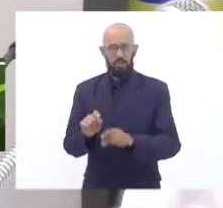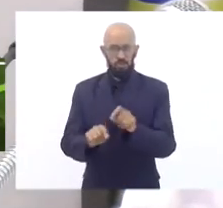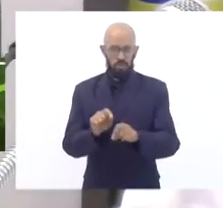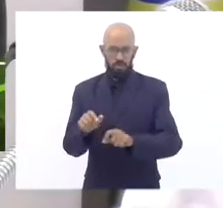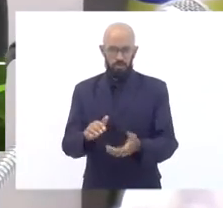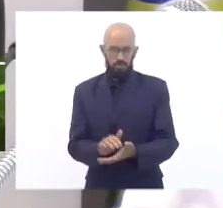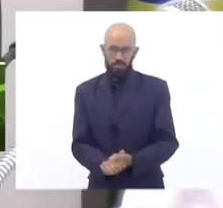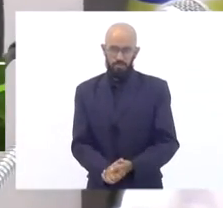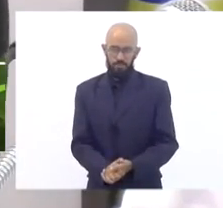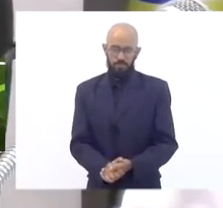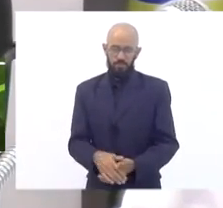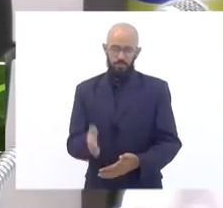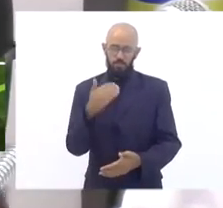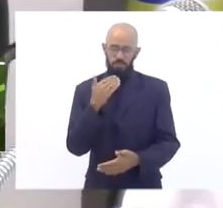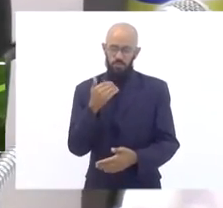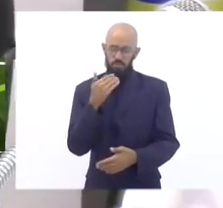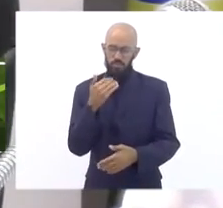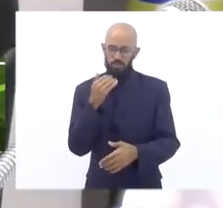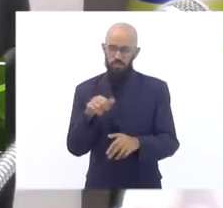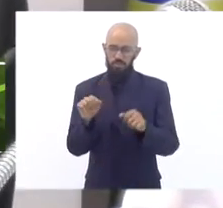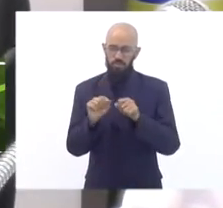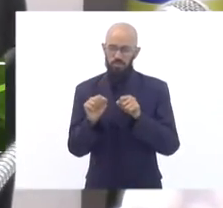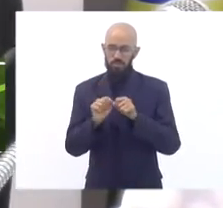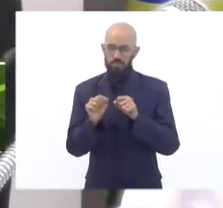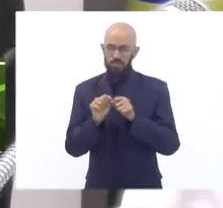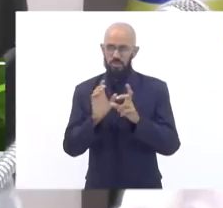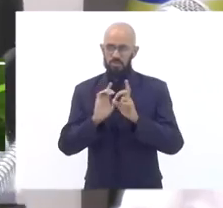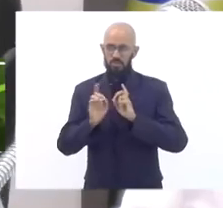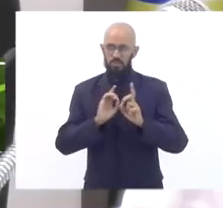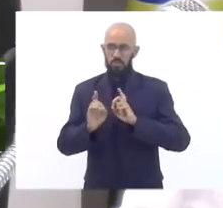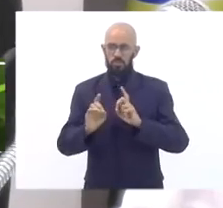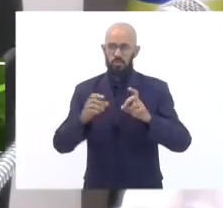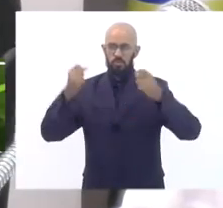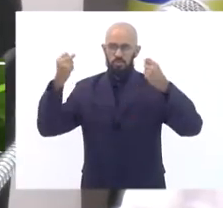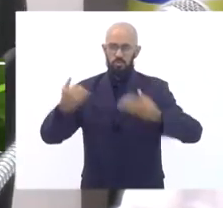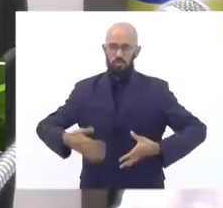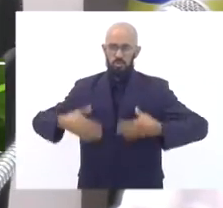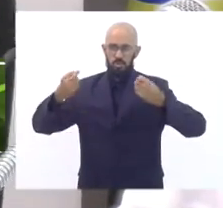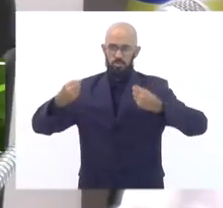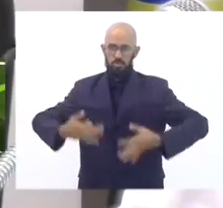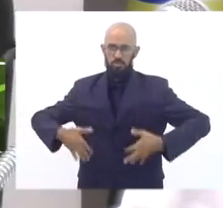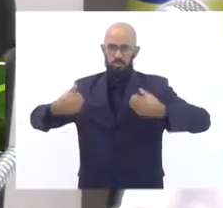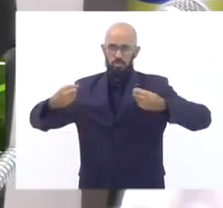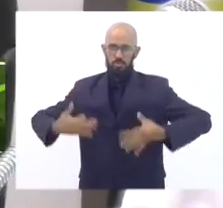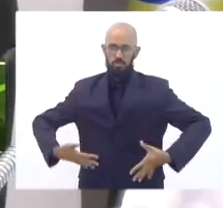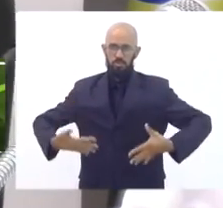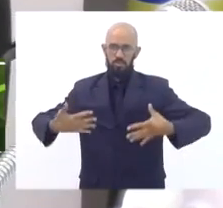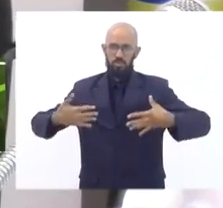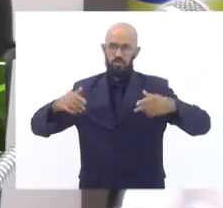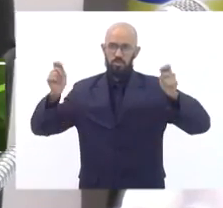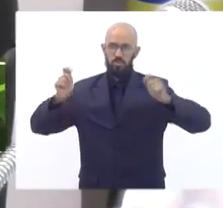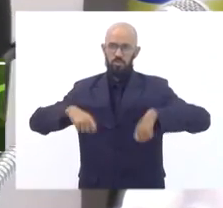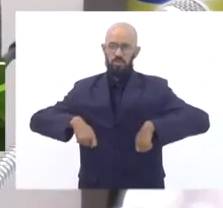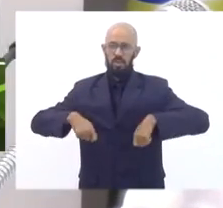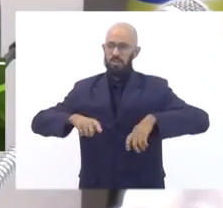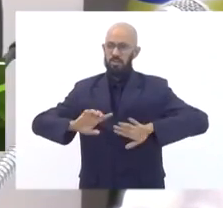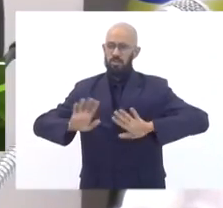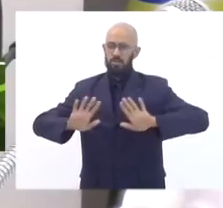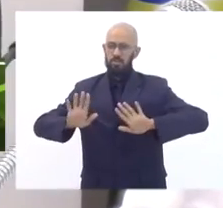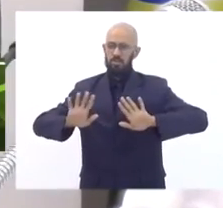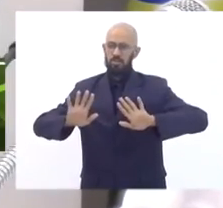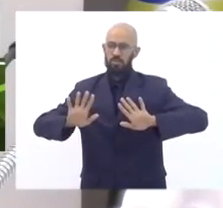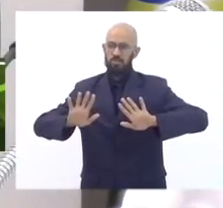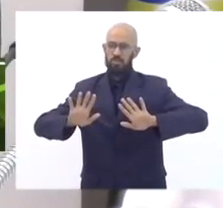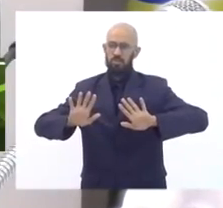Não adianta ficar fazendo discurso, fazendo colocações, entendeu? Nós não estamos tendo